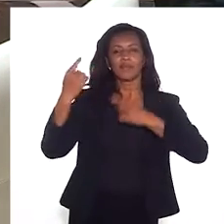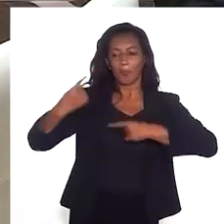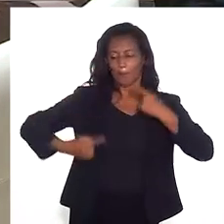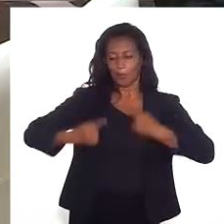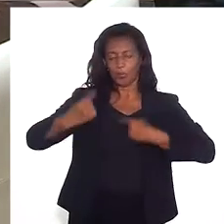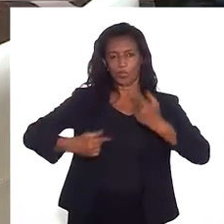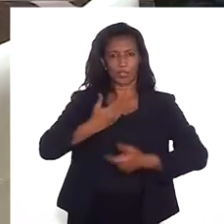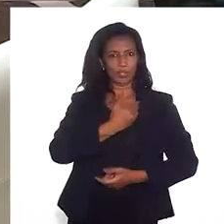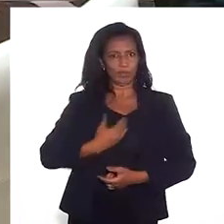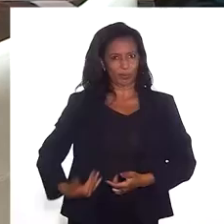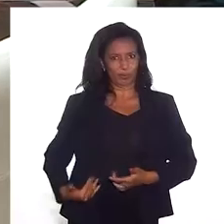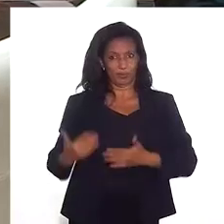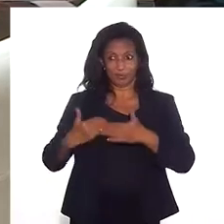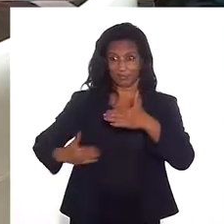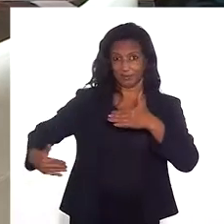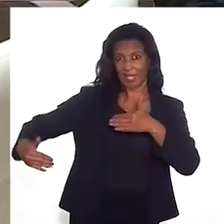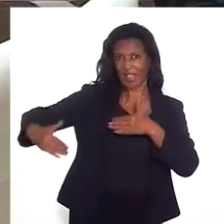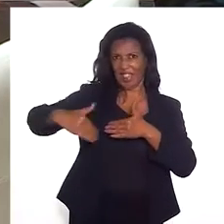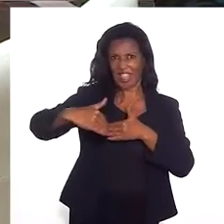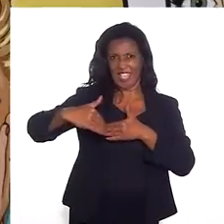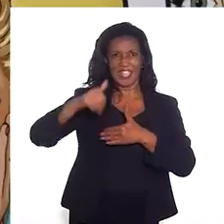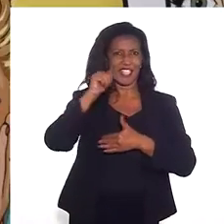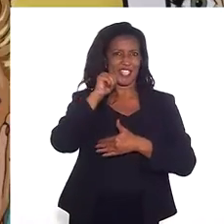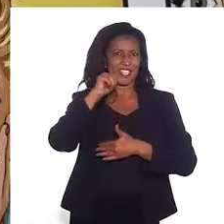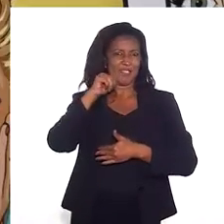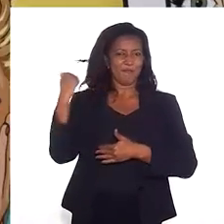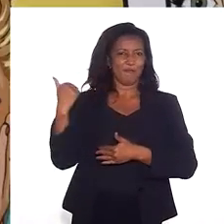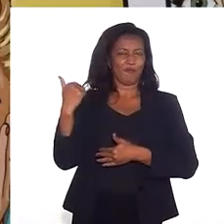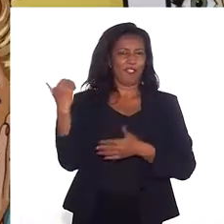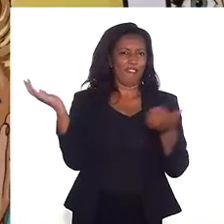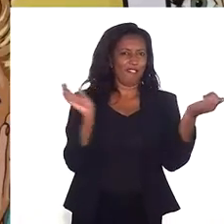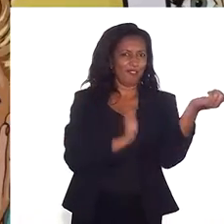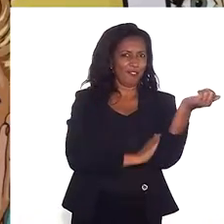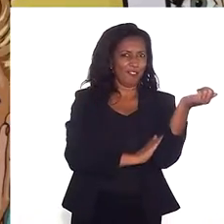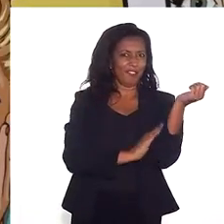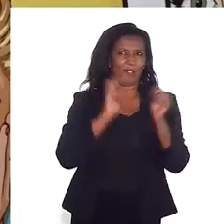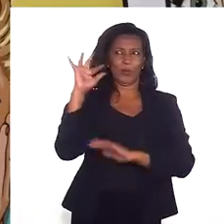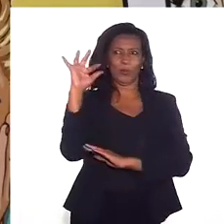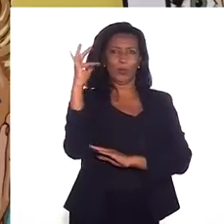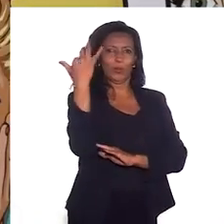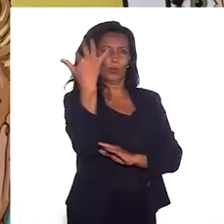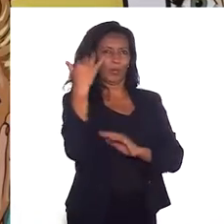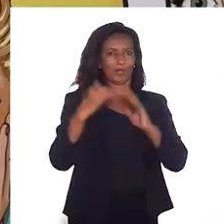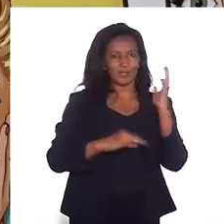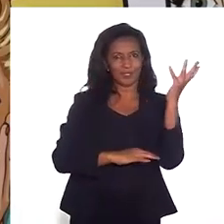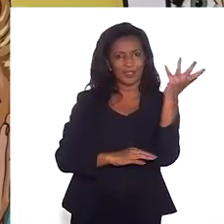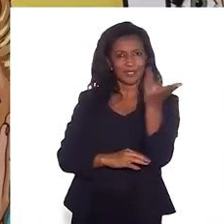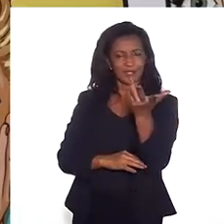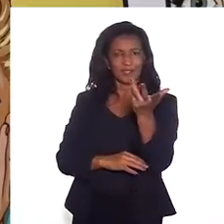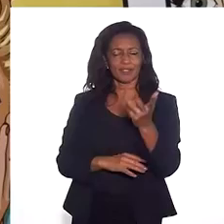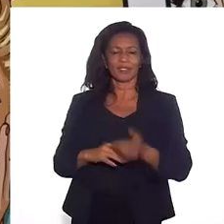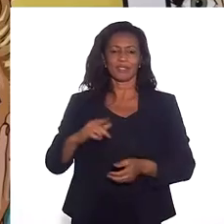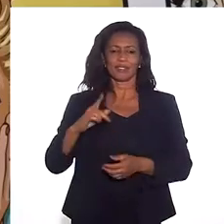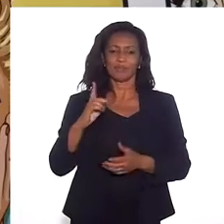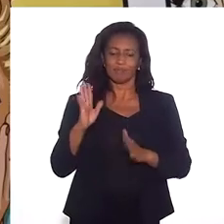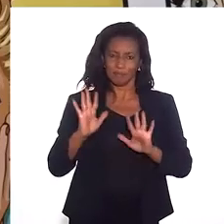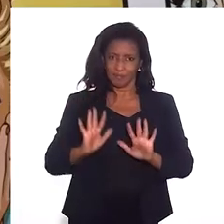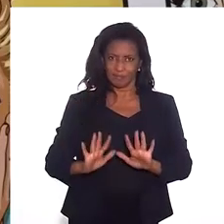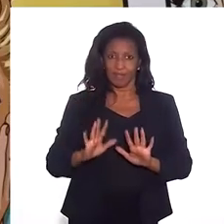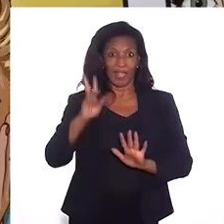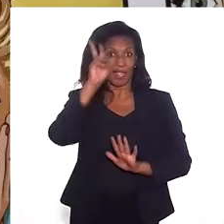a relação políticas públicas, além do feminismo, né, nessa questão ambiental, do